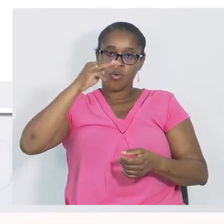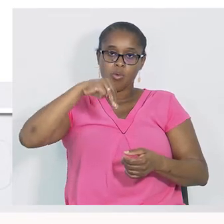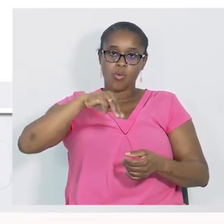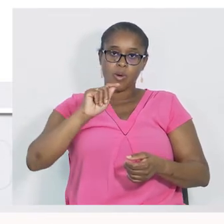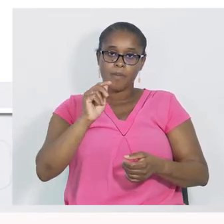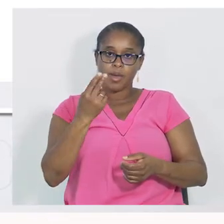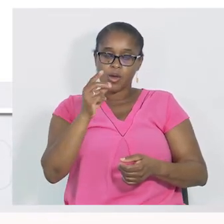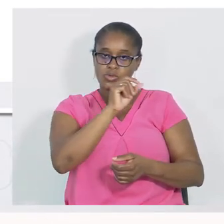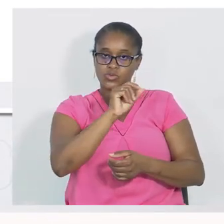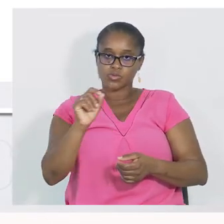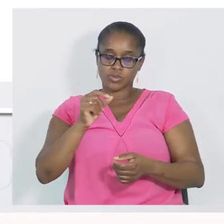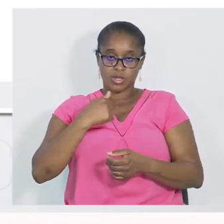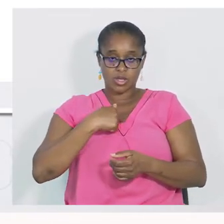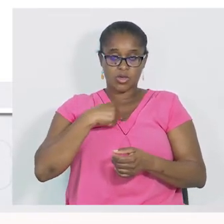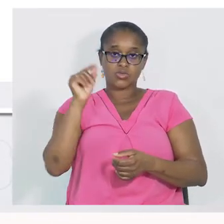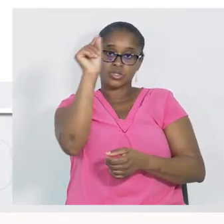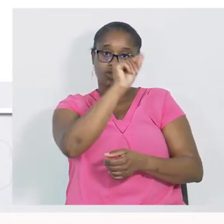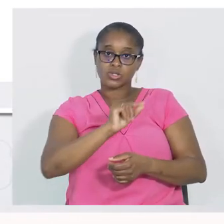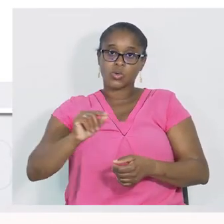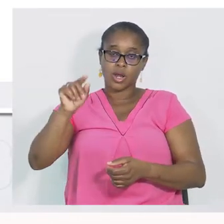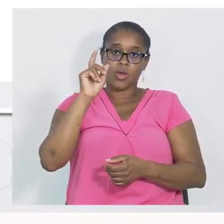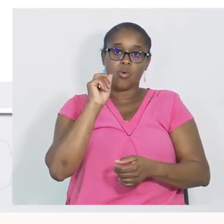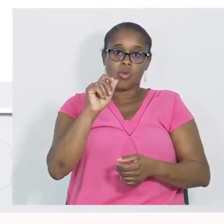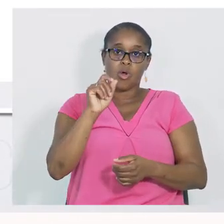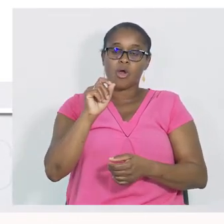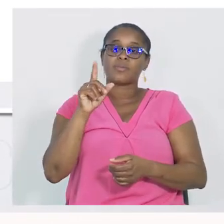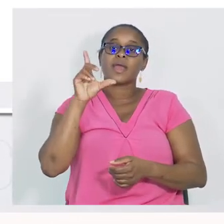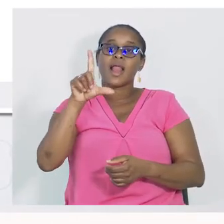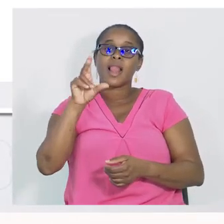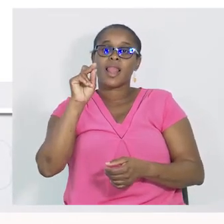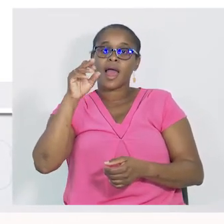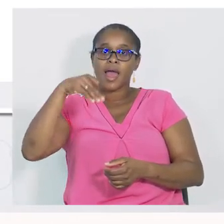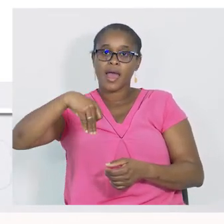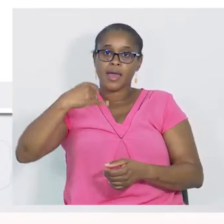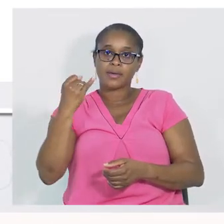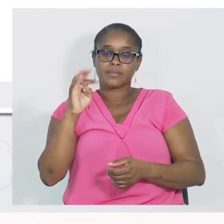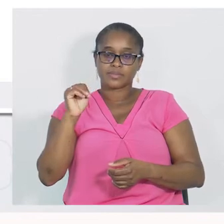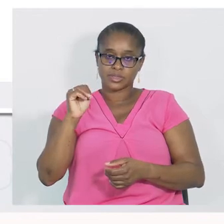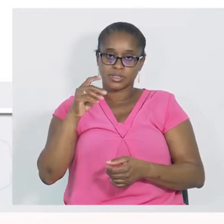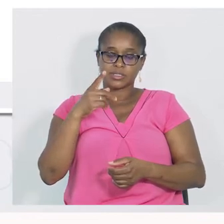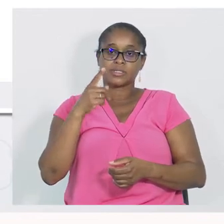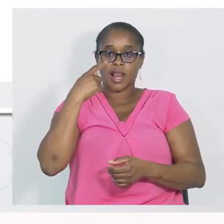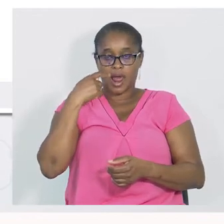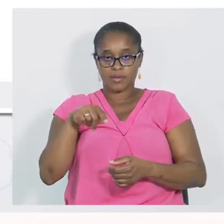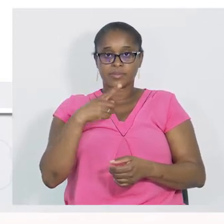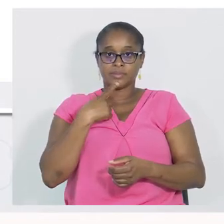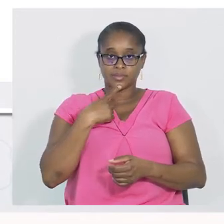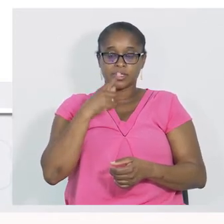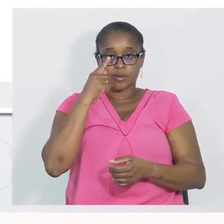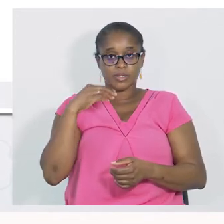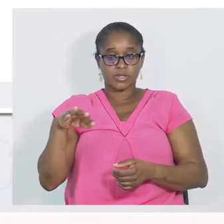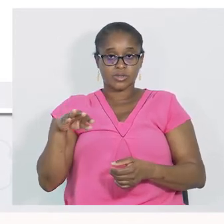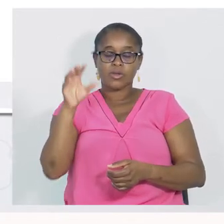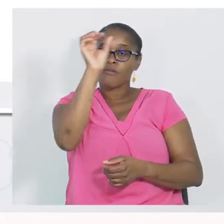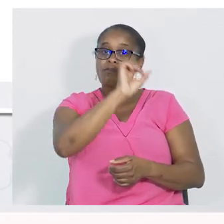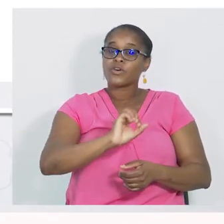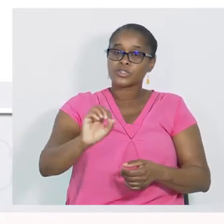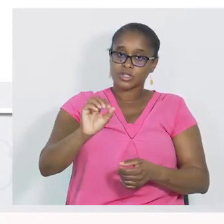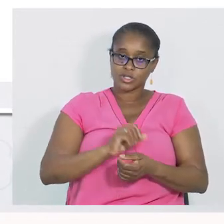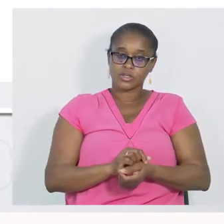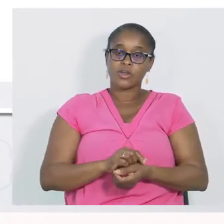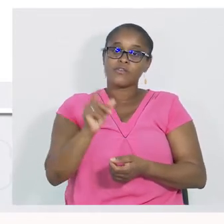o mesmo, o outro, tal, isto, isso, aquilo, não é? Estão no singular, aqui está no